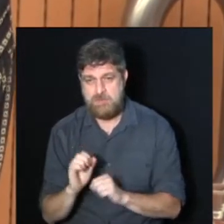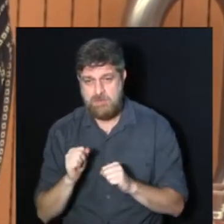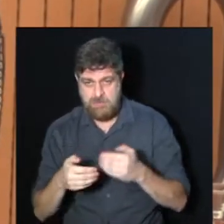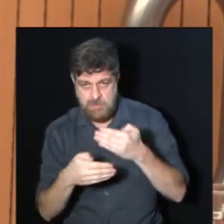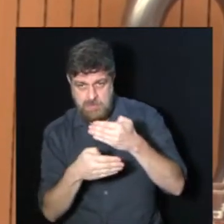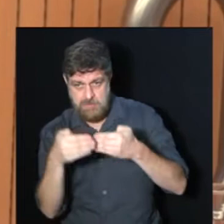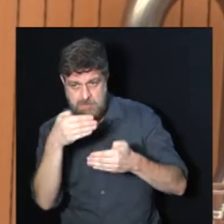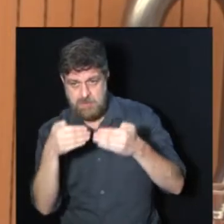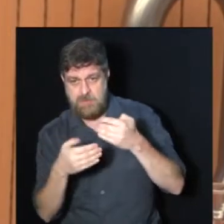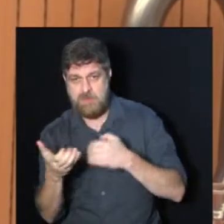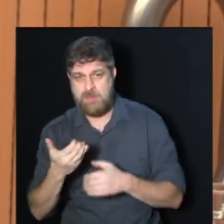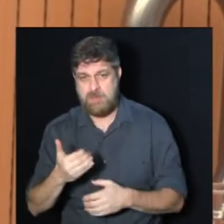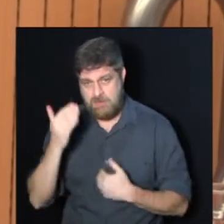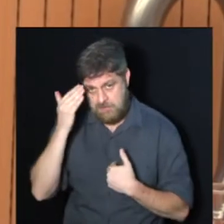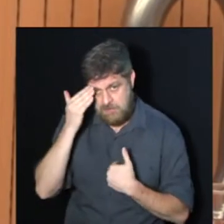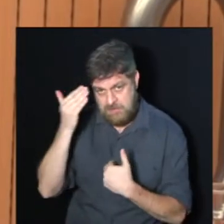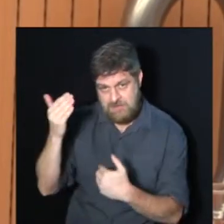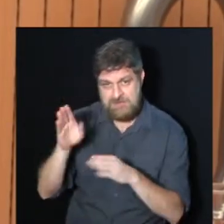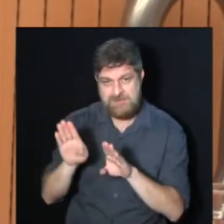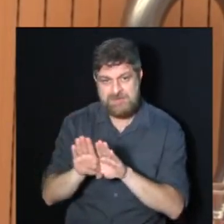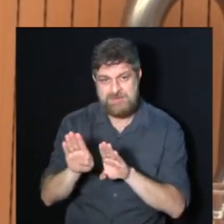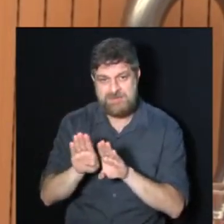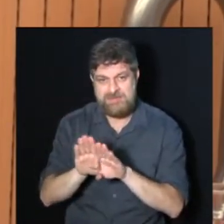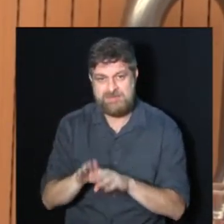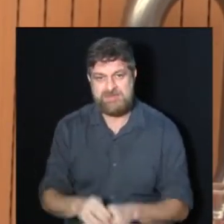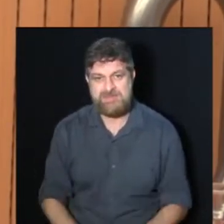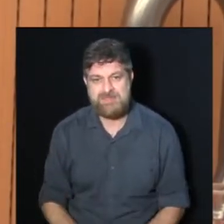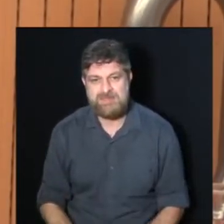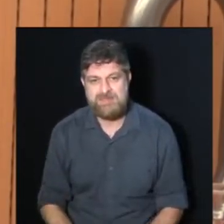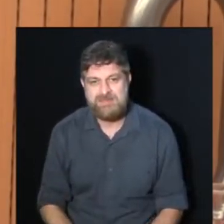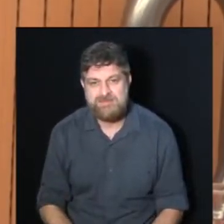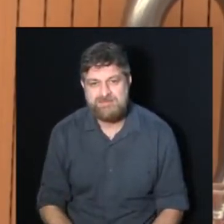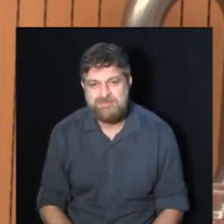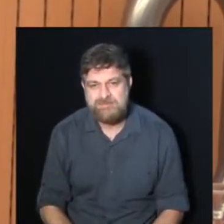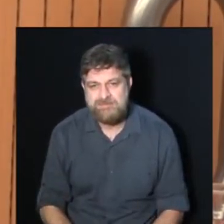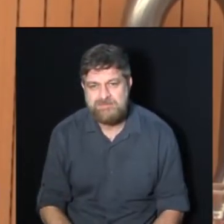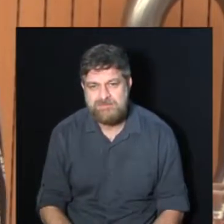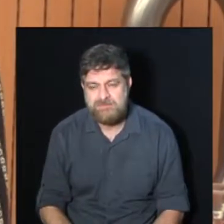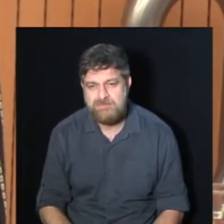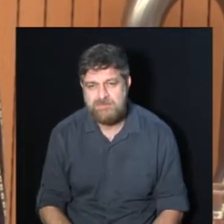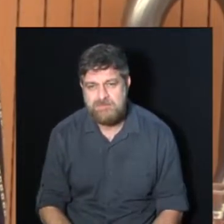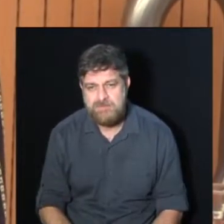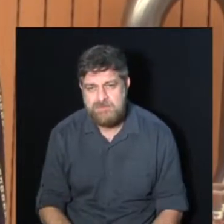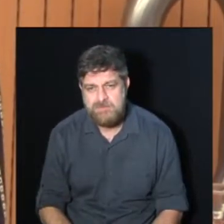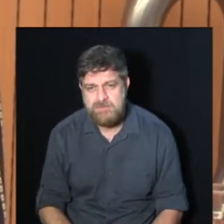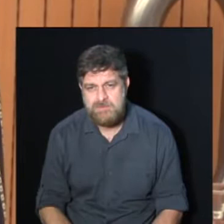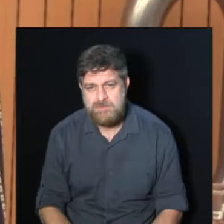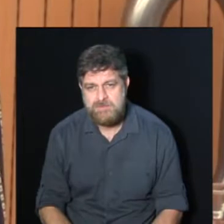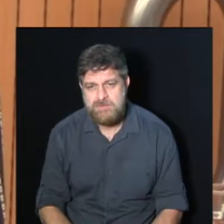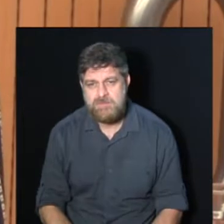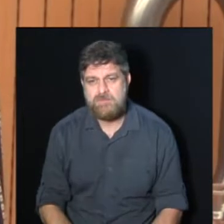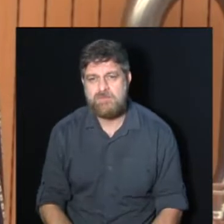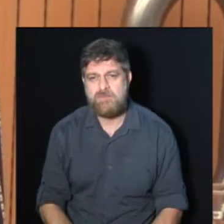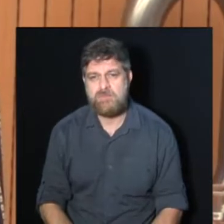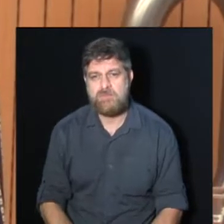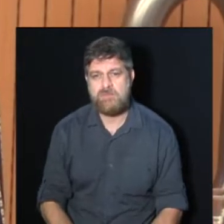Quero agradecer também, não perguntei o nome dele, mas que está me apoiando